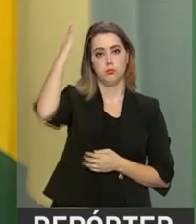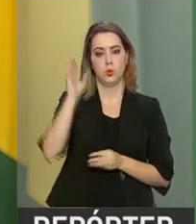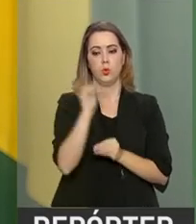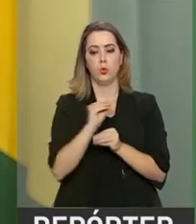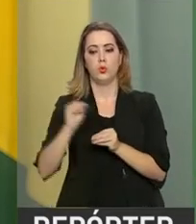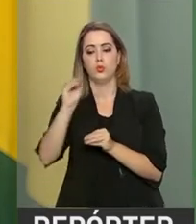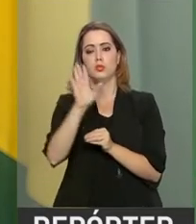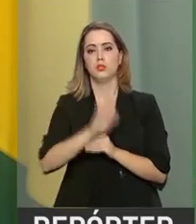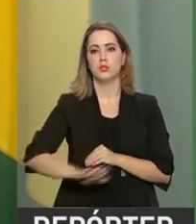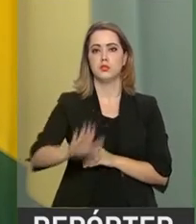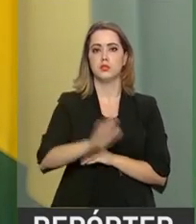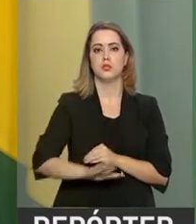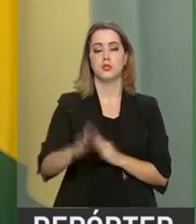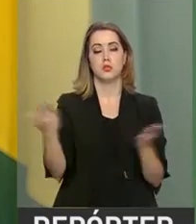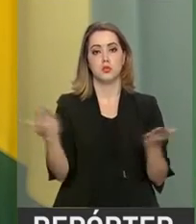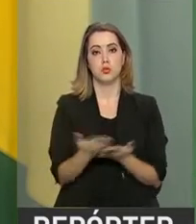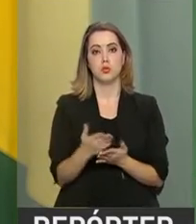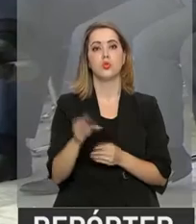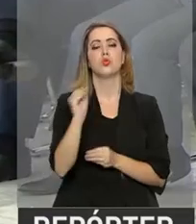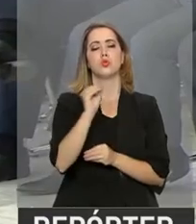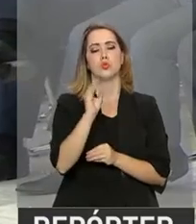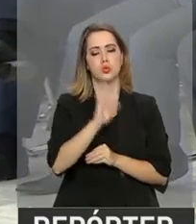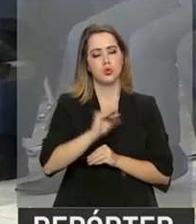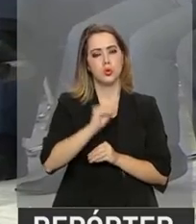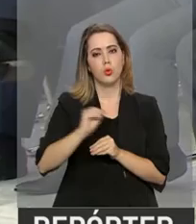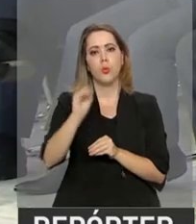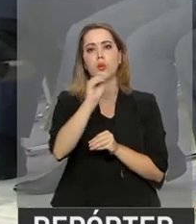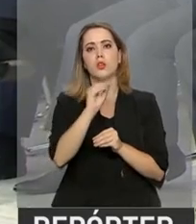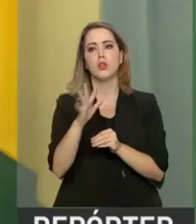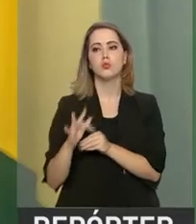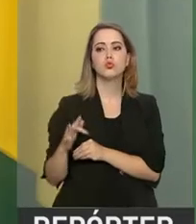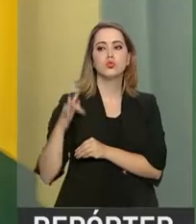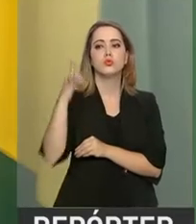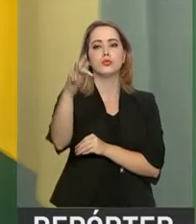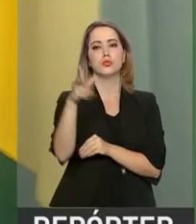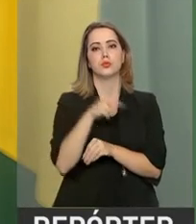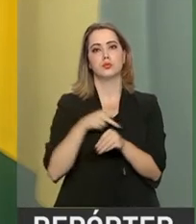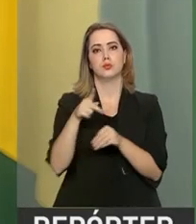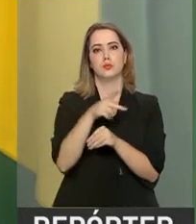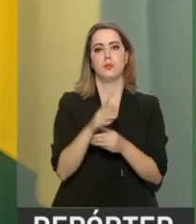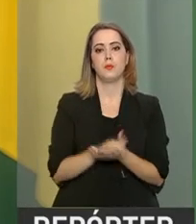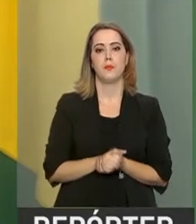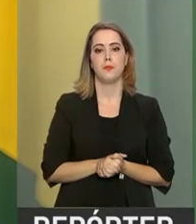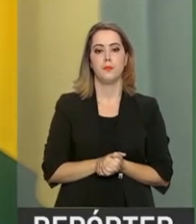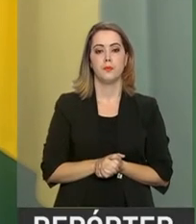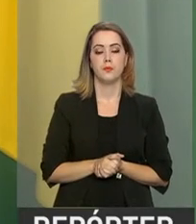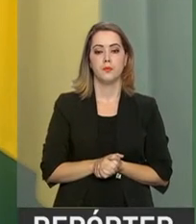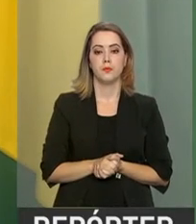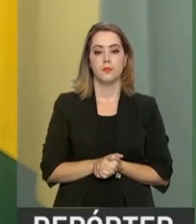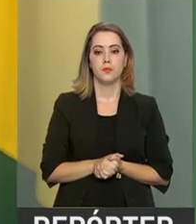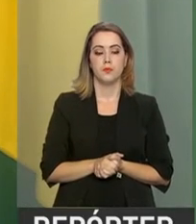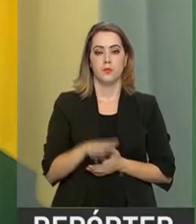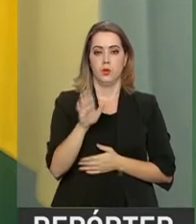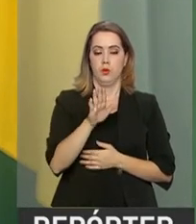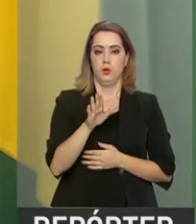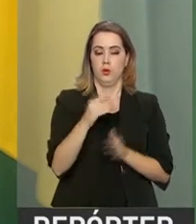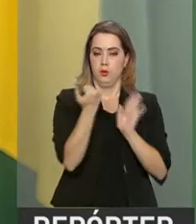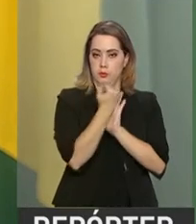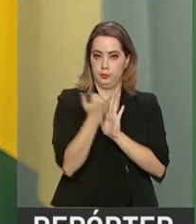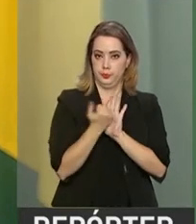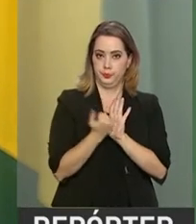cuidar das crianças de hoje é cuidar do futuro do país. O Criança Feliz, não é? Visa